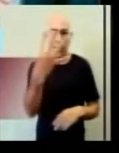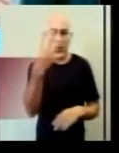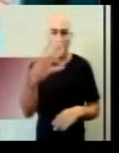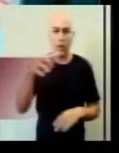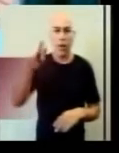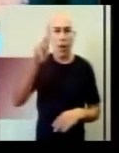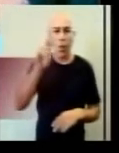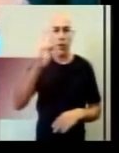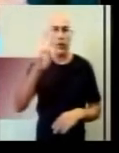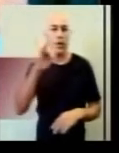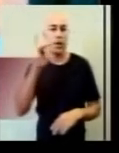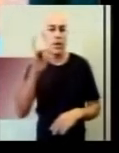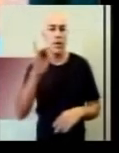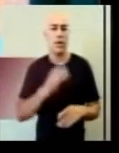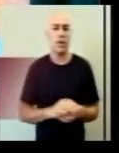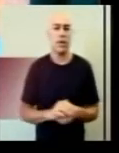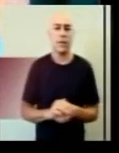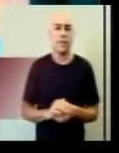deles estão em UTI.